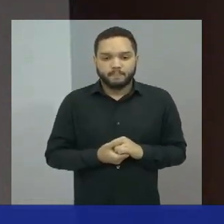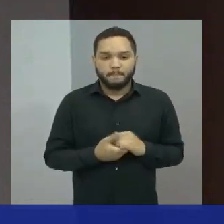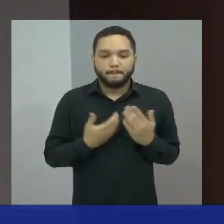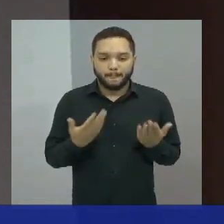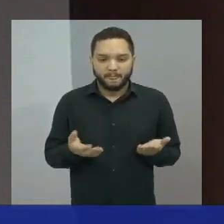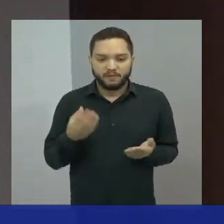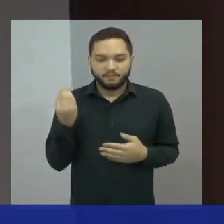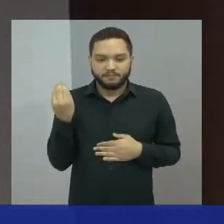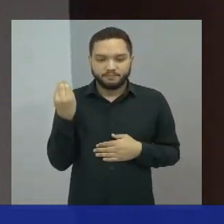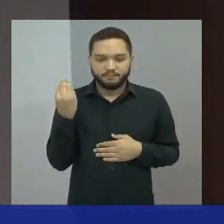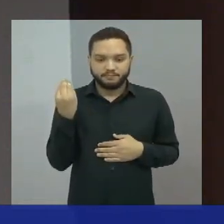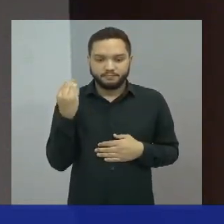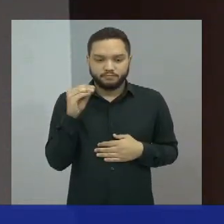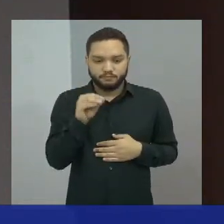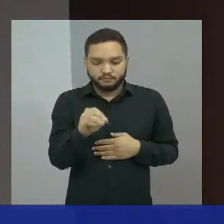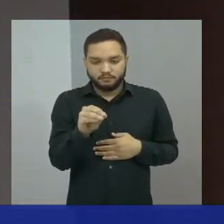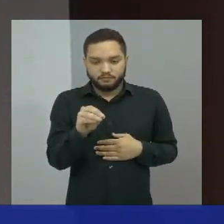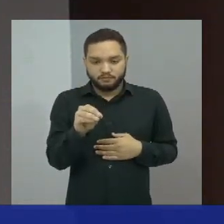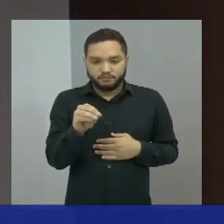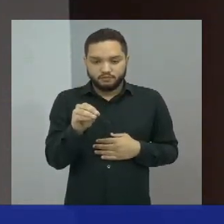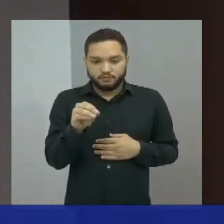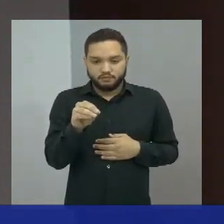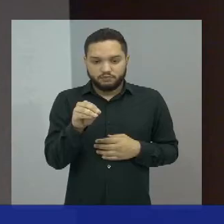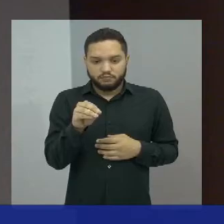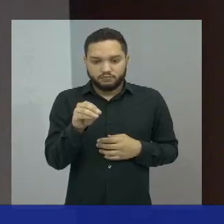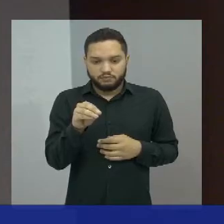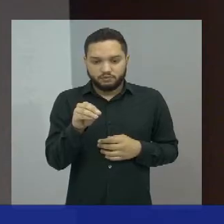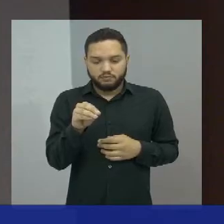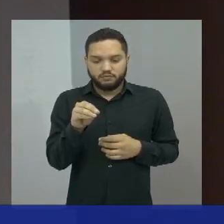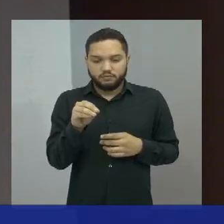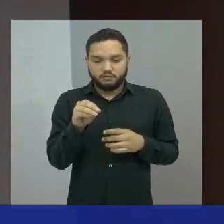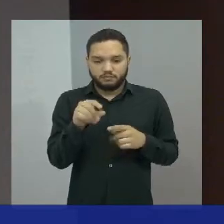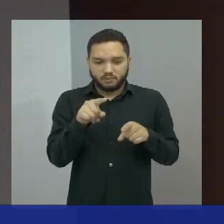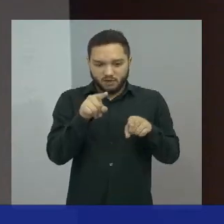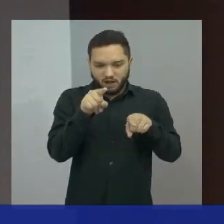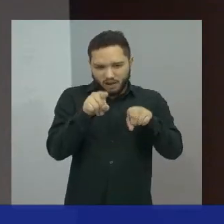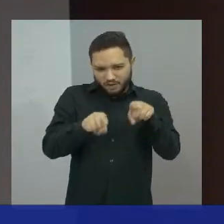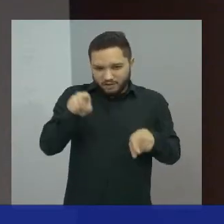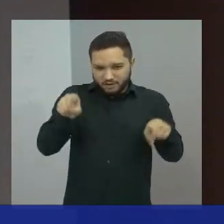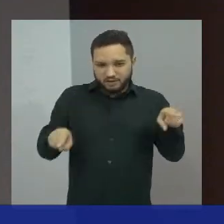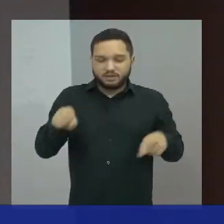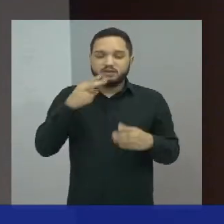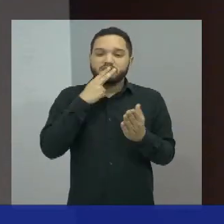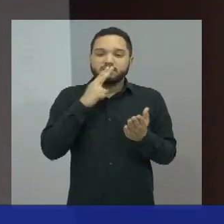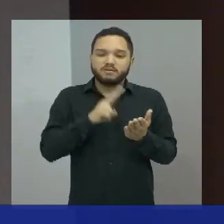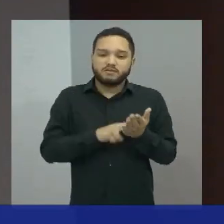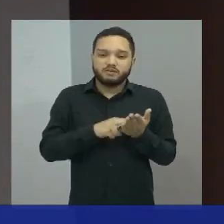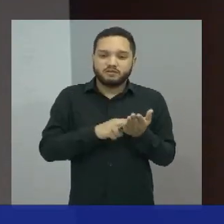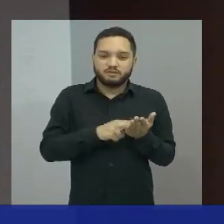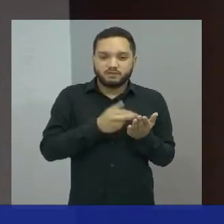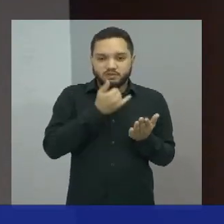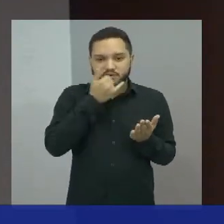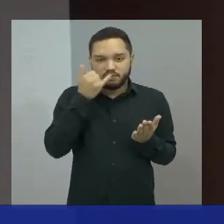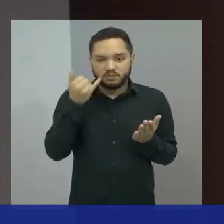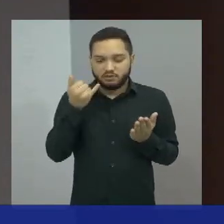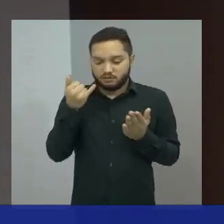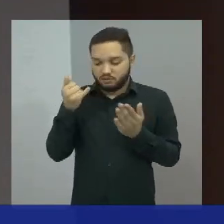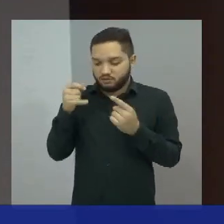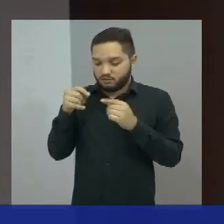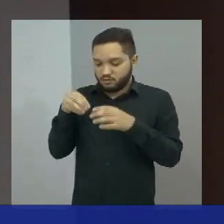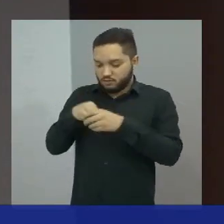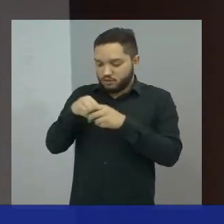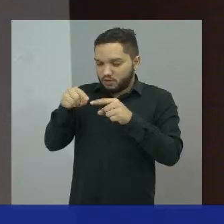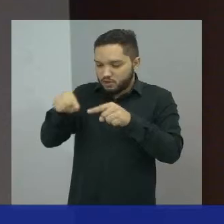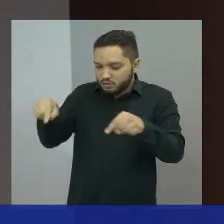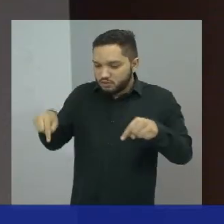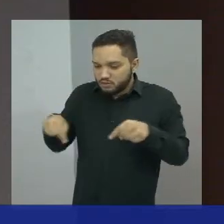Introduzir uma gradação de multa em função do metro quadrado irregular. Isso